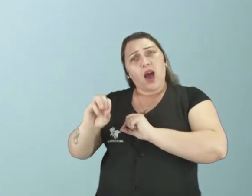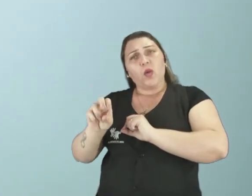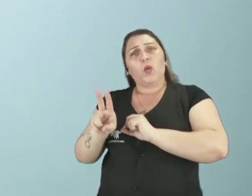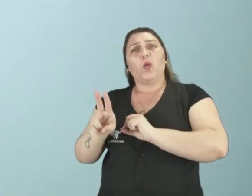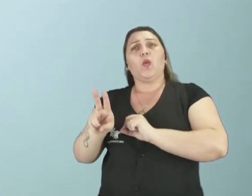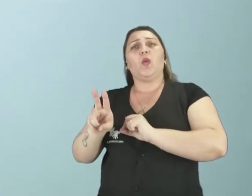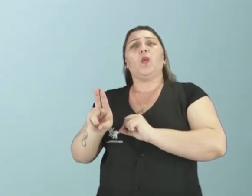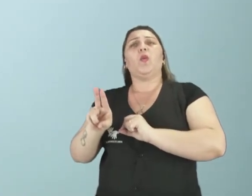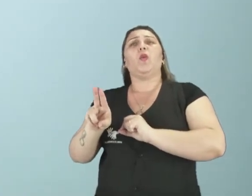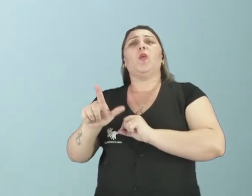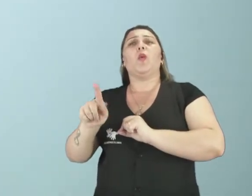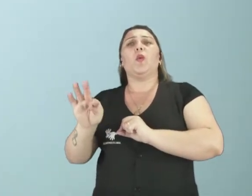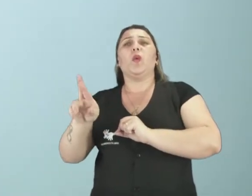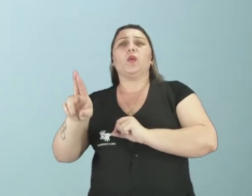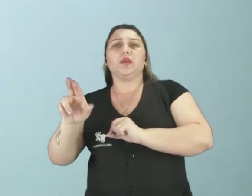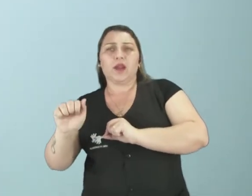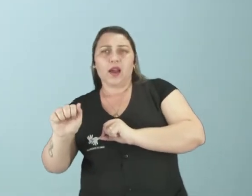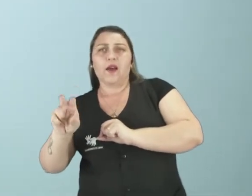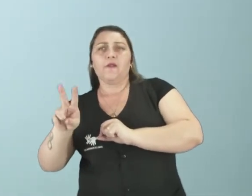esse infravermelho?